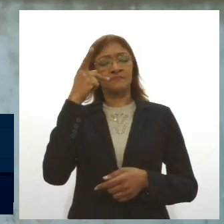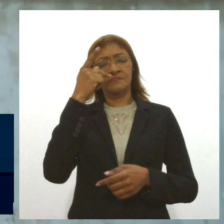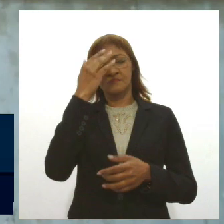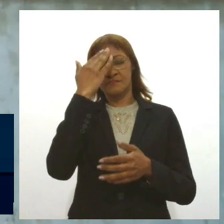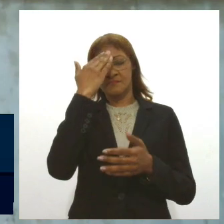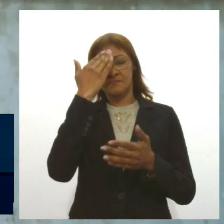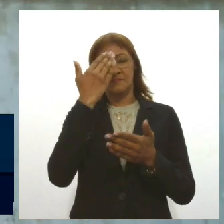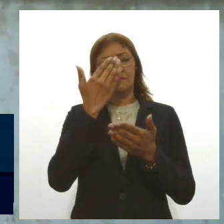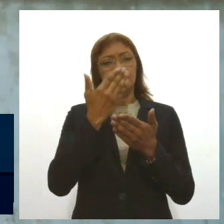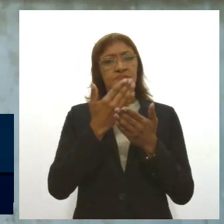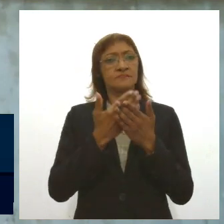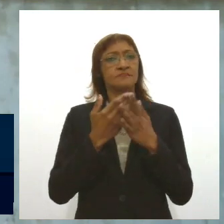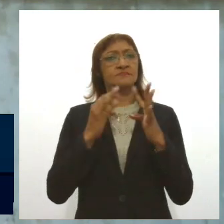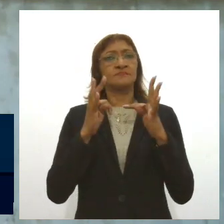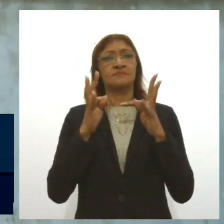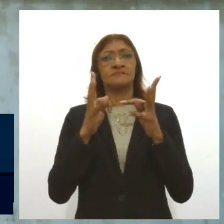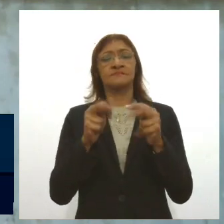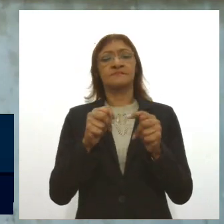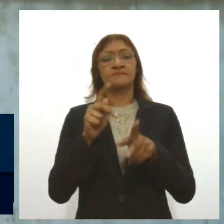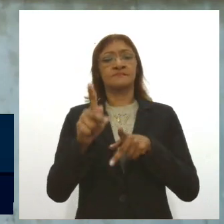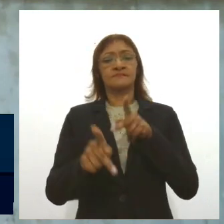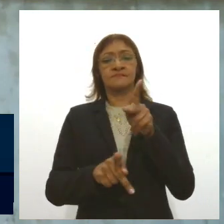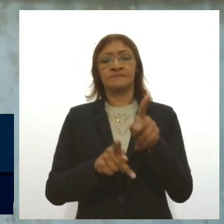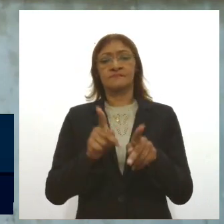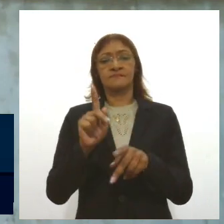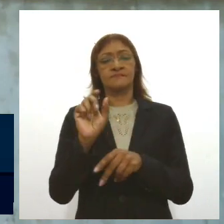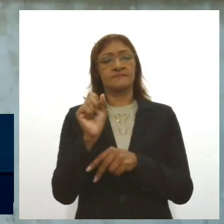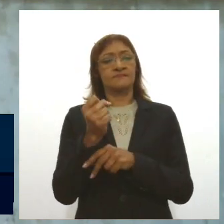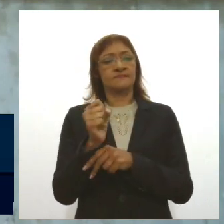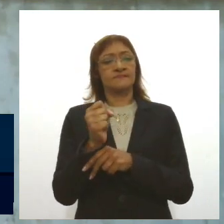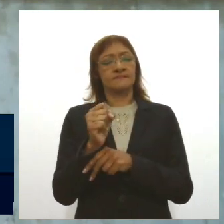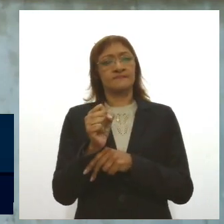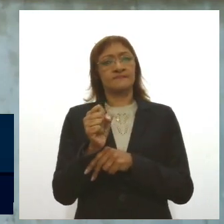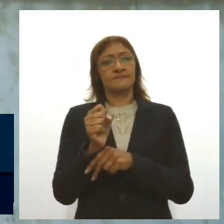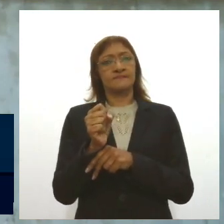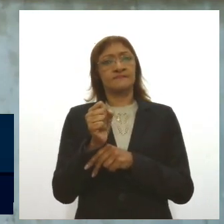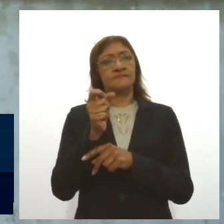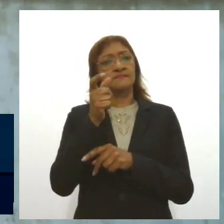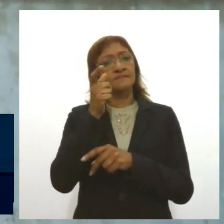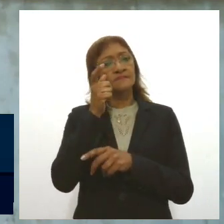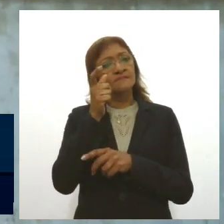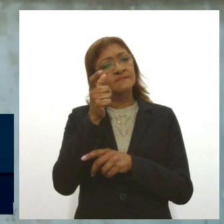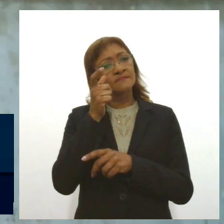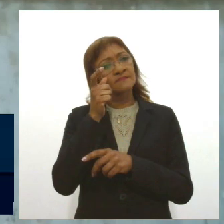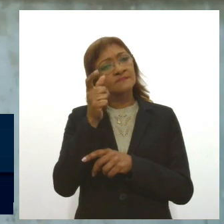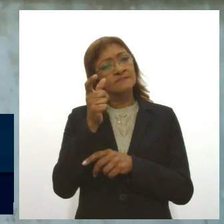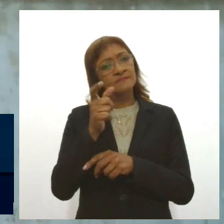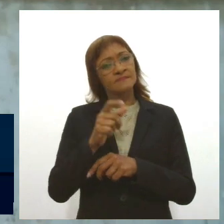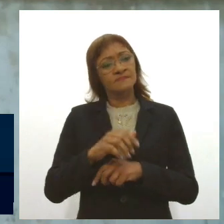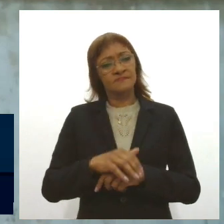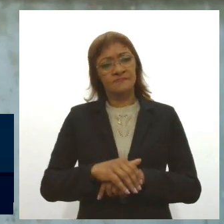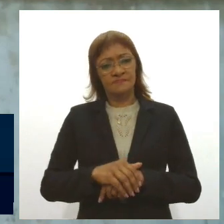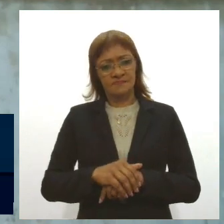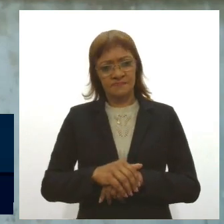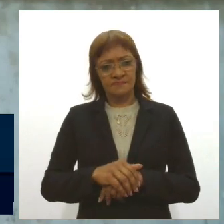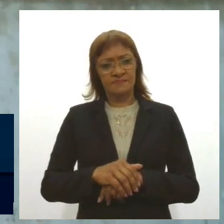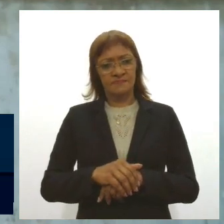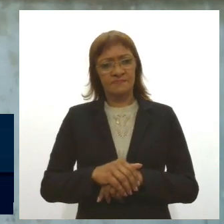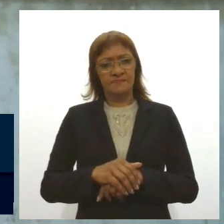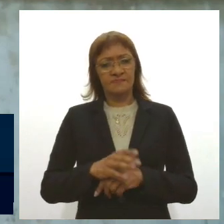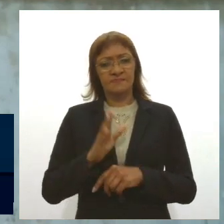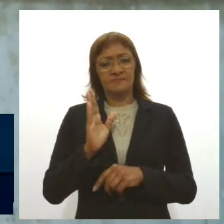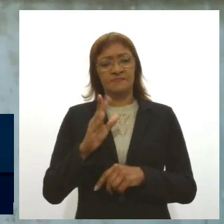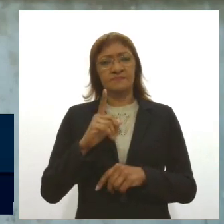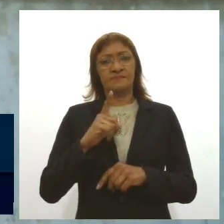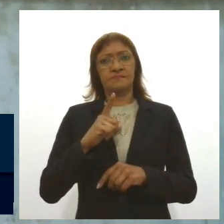os sergipanos que assistiram à sua participação, à sua apresentação, à sua interlocução